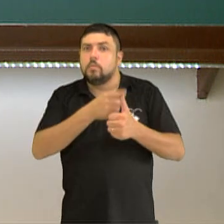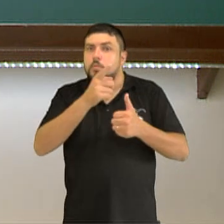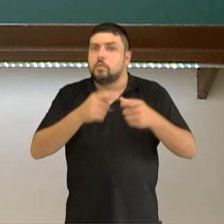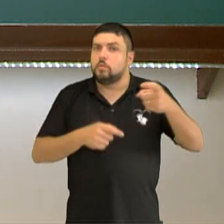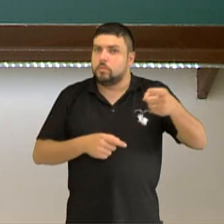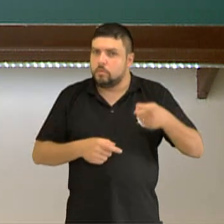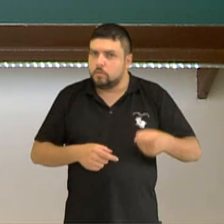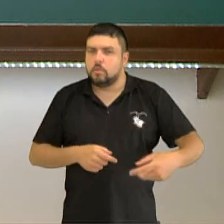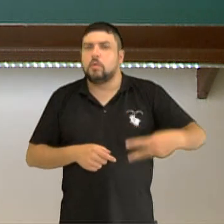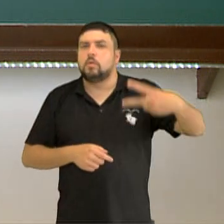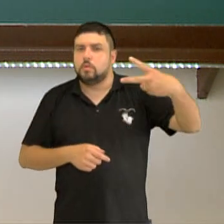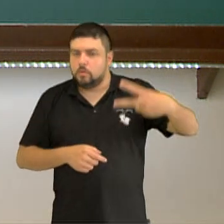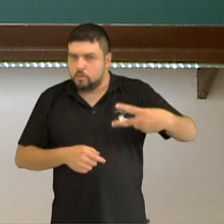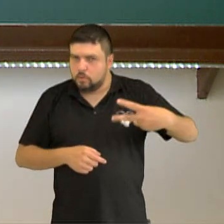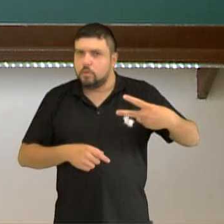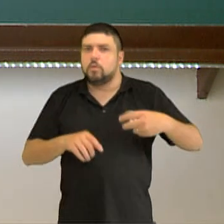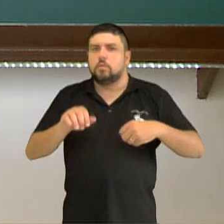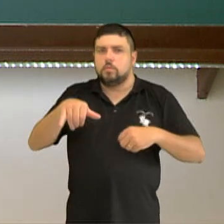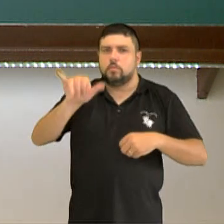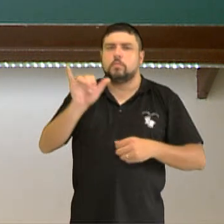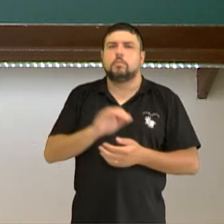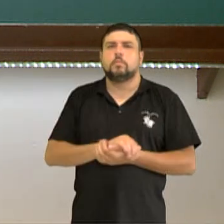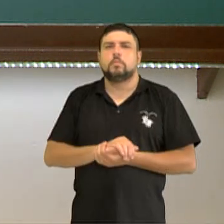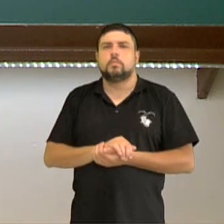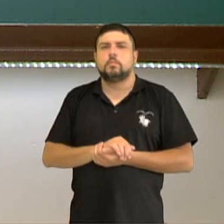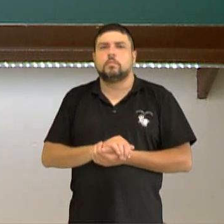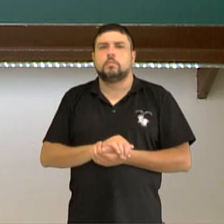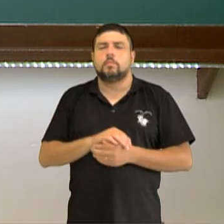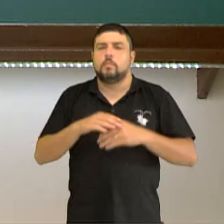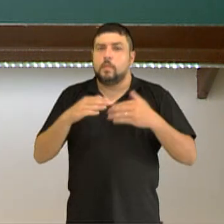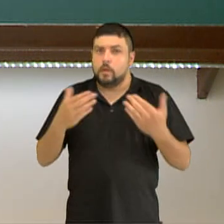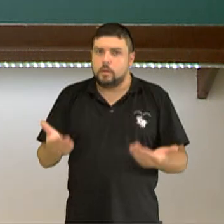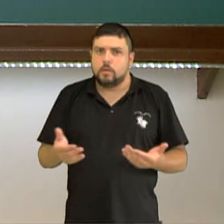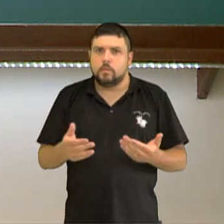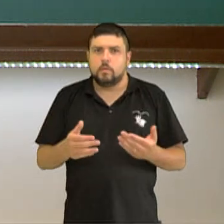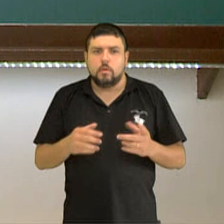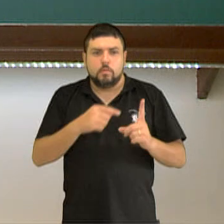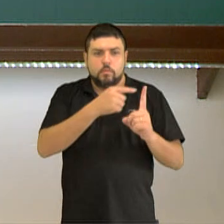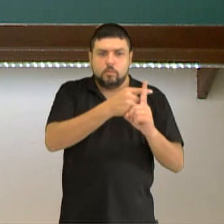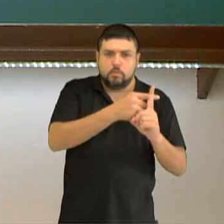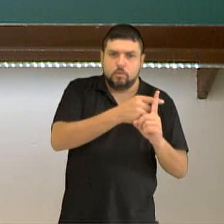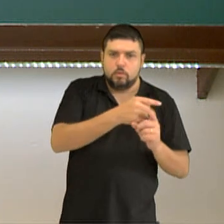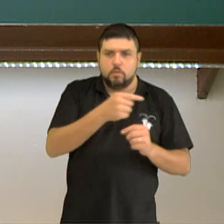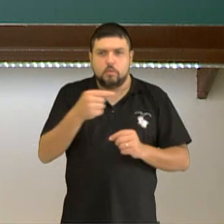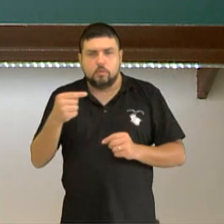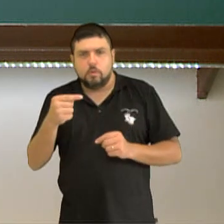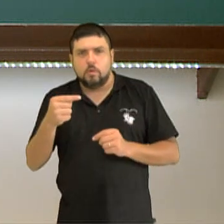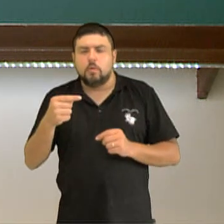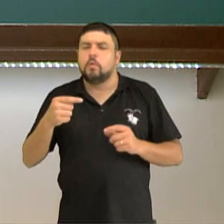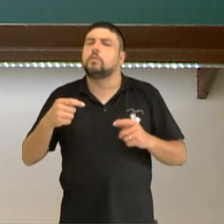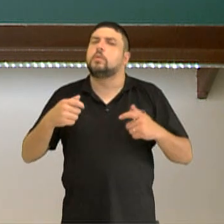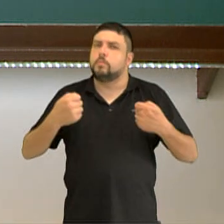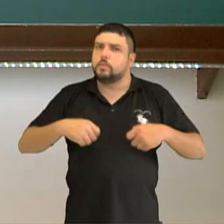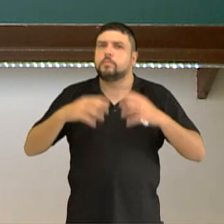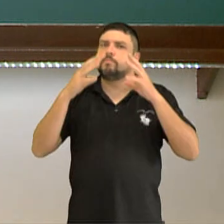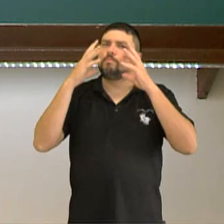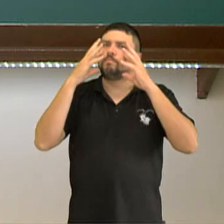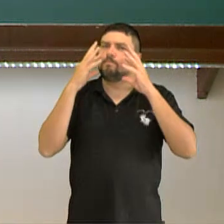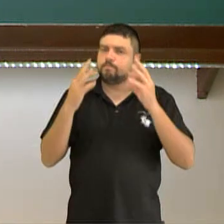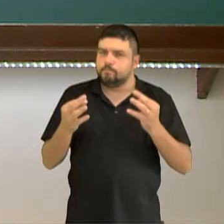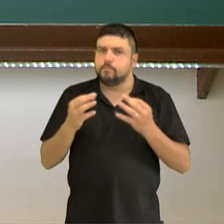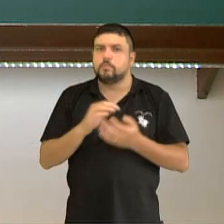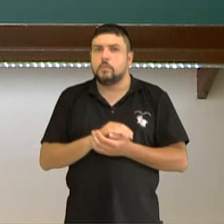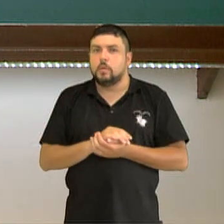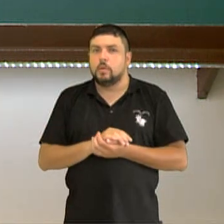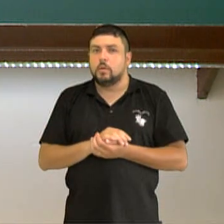y, certo? E os sinais de cada um deles, tanto de x quanto de y, tem que se levar em consideração, senão